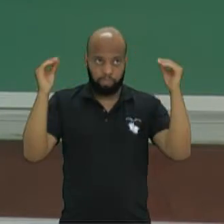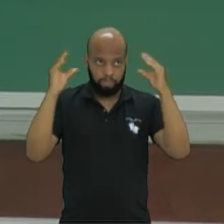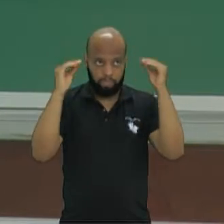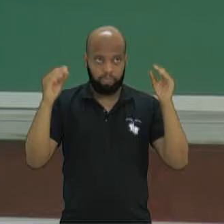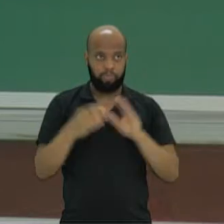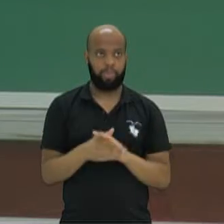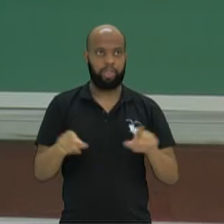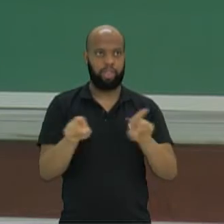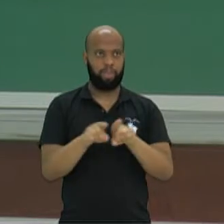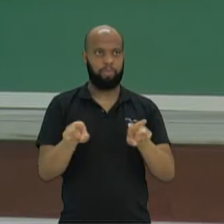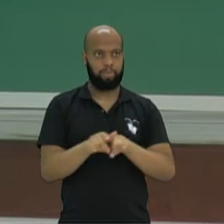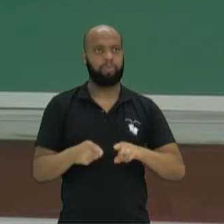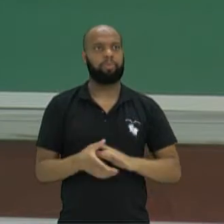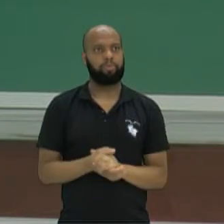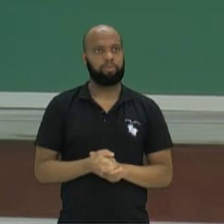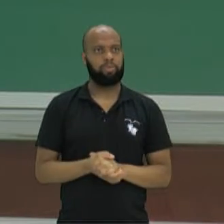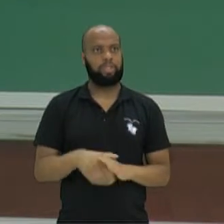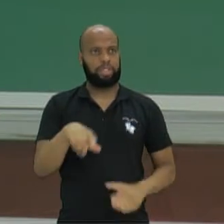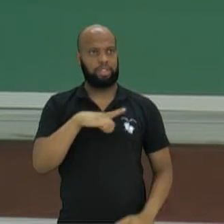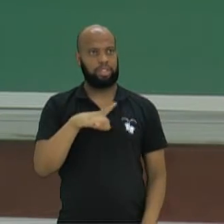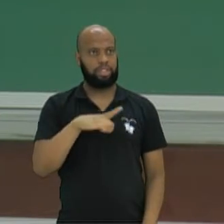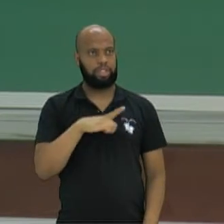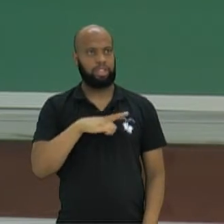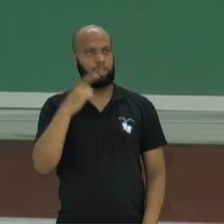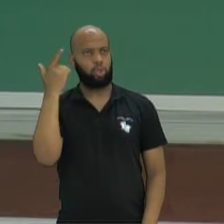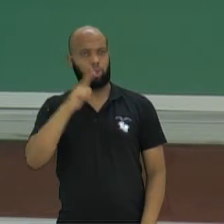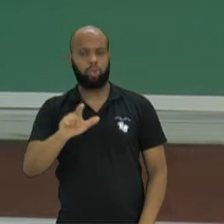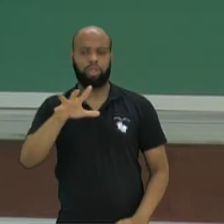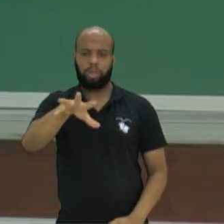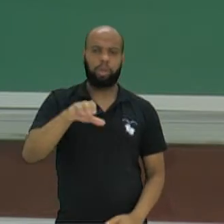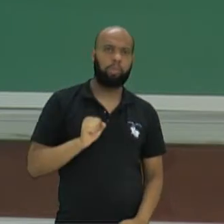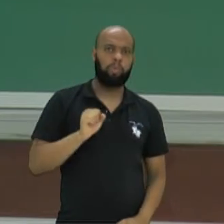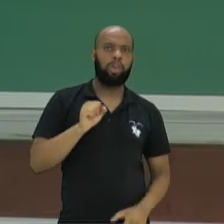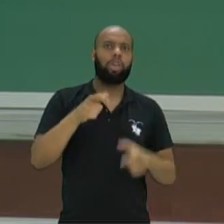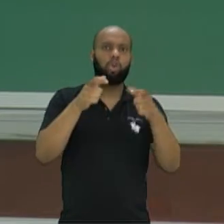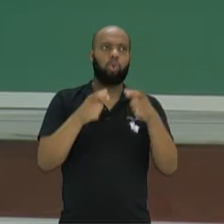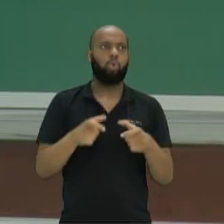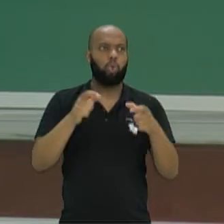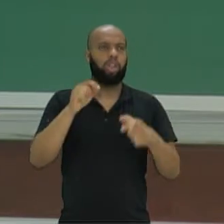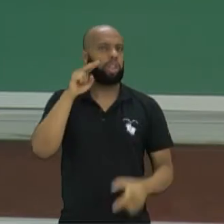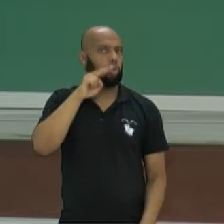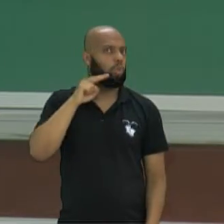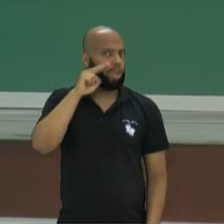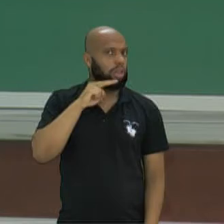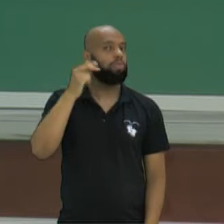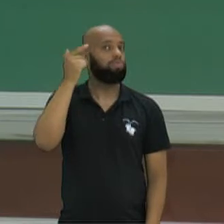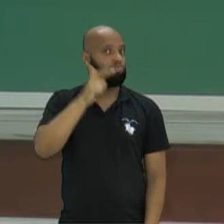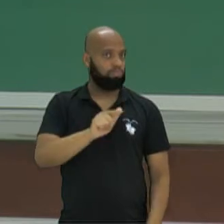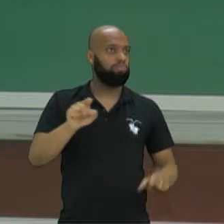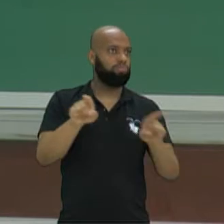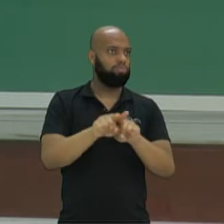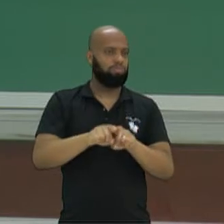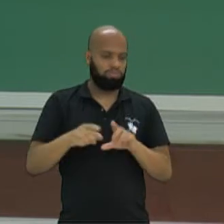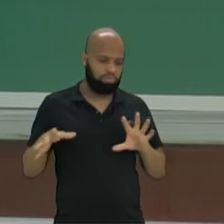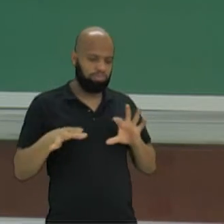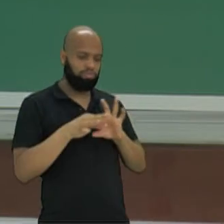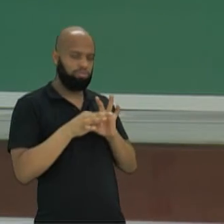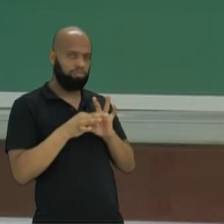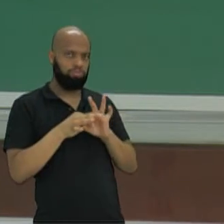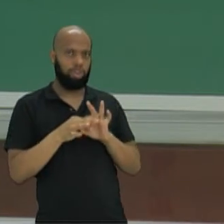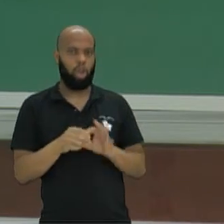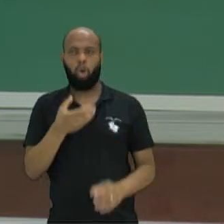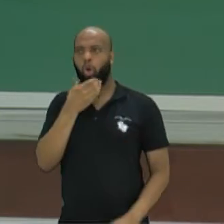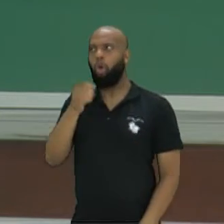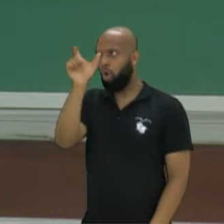deles, ok? Conquistaram o Rio Grande do Norte, eles vão expandindo mais com essas alianças locais. O Calabar é um